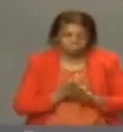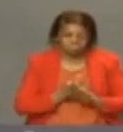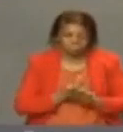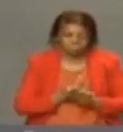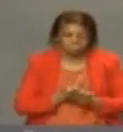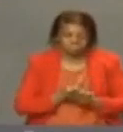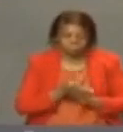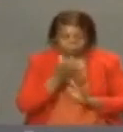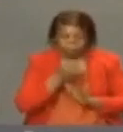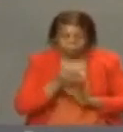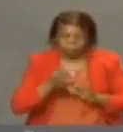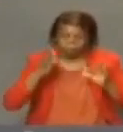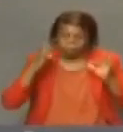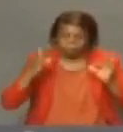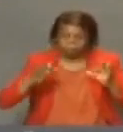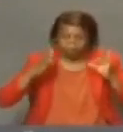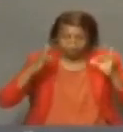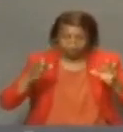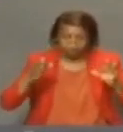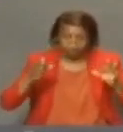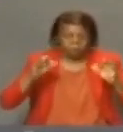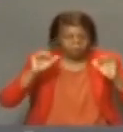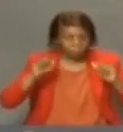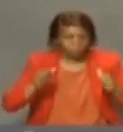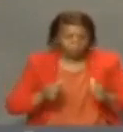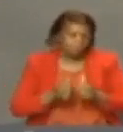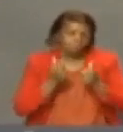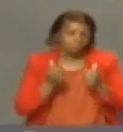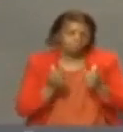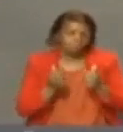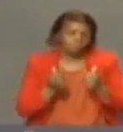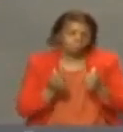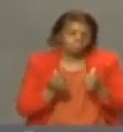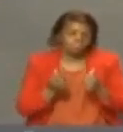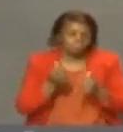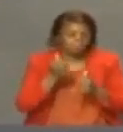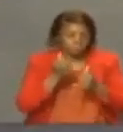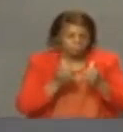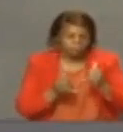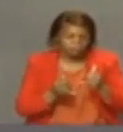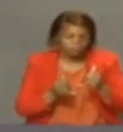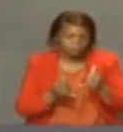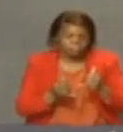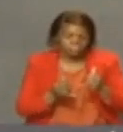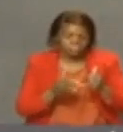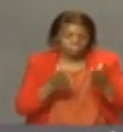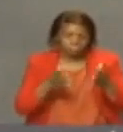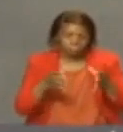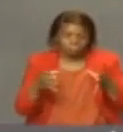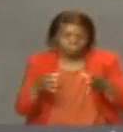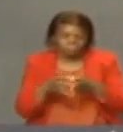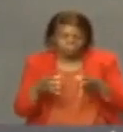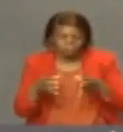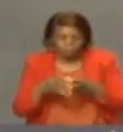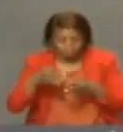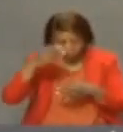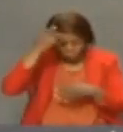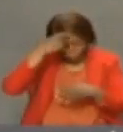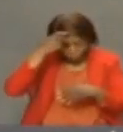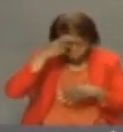com as festividades do Dez de Dezembro quando comemorarmos o 64º aniversário do nosso